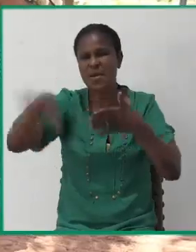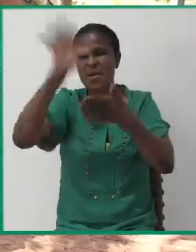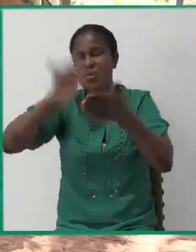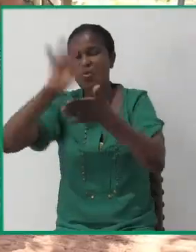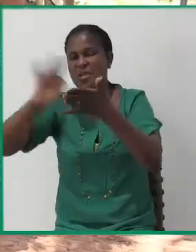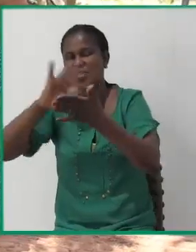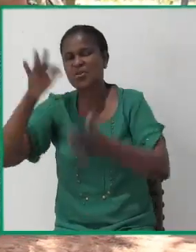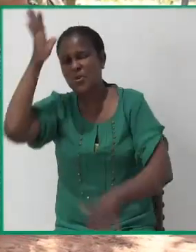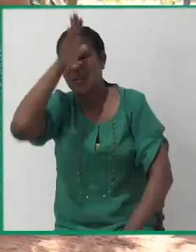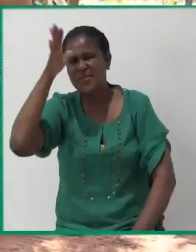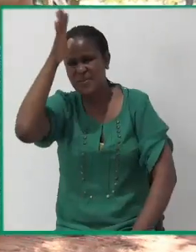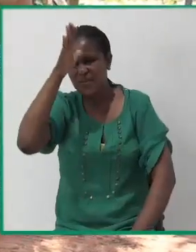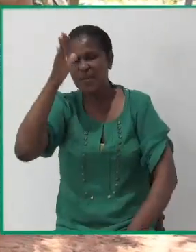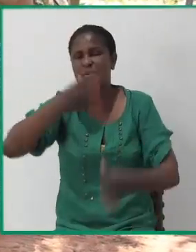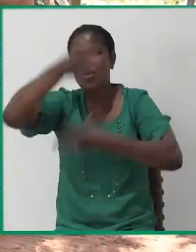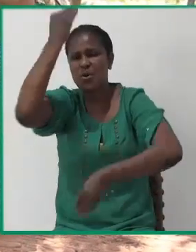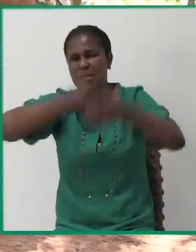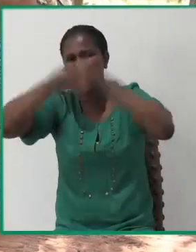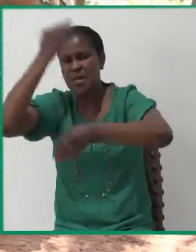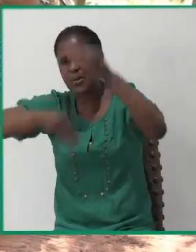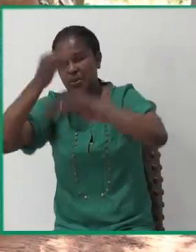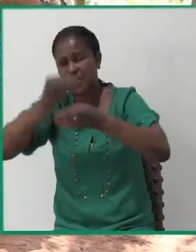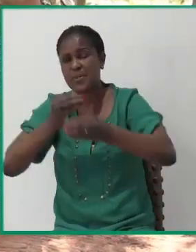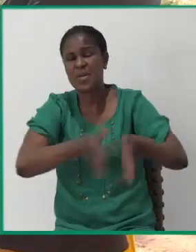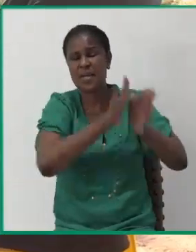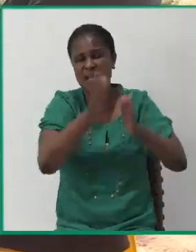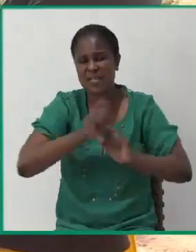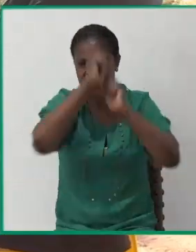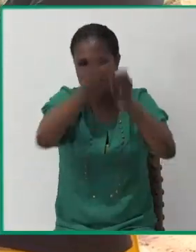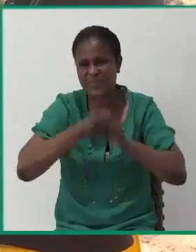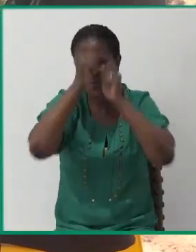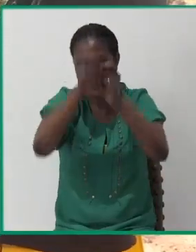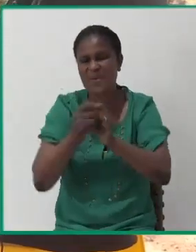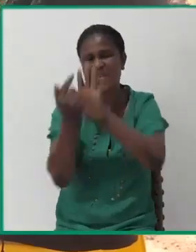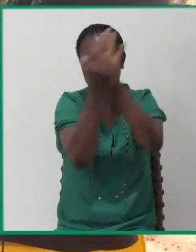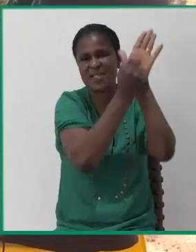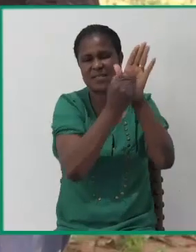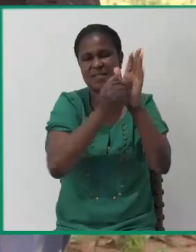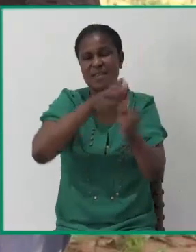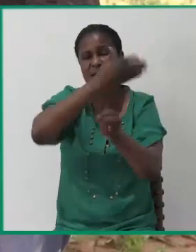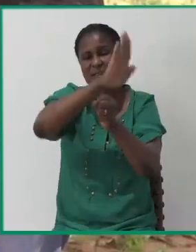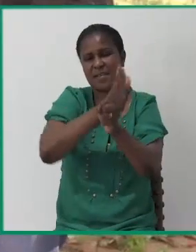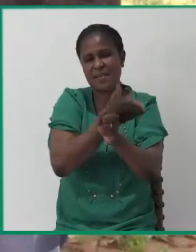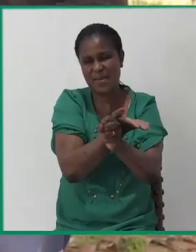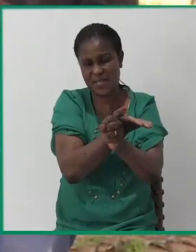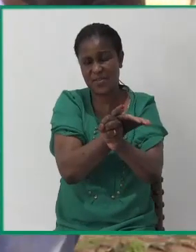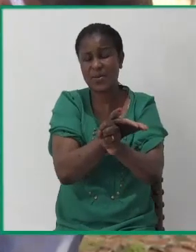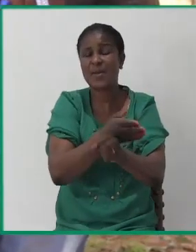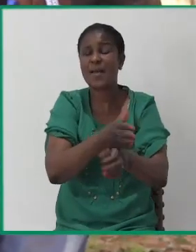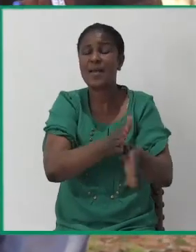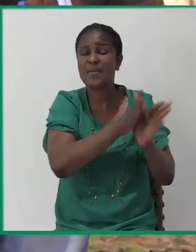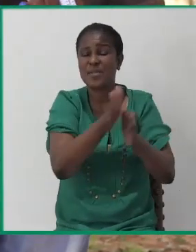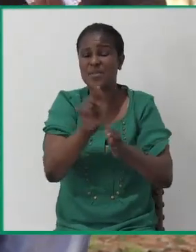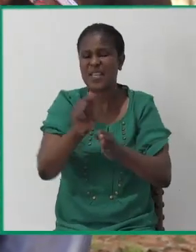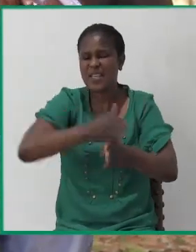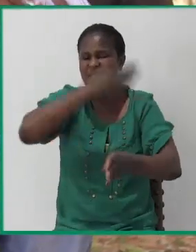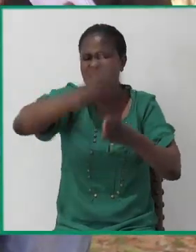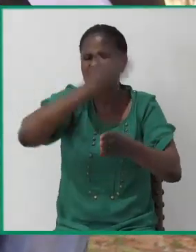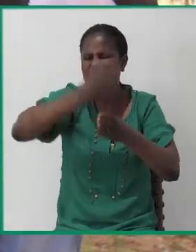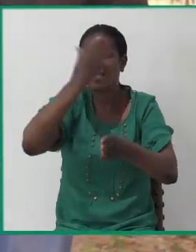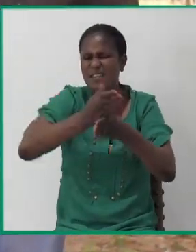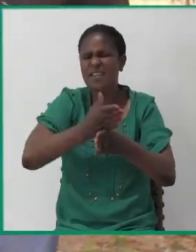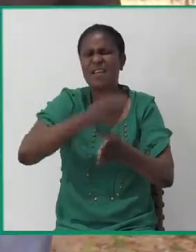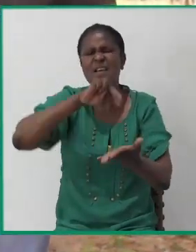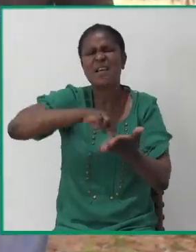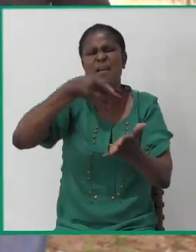de Negócios de Empreendedorismo de Chubuto, os produtores de destaca semente, de mandioca e processadores foram treinados em como fazer